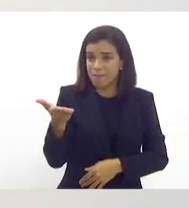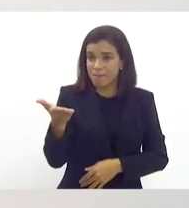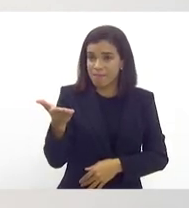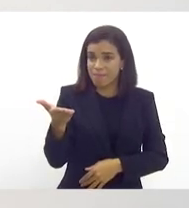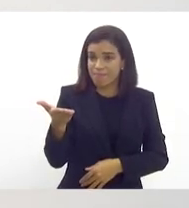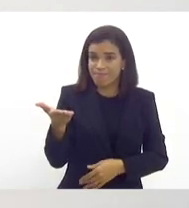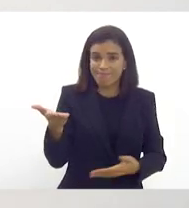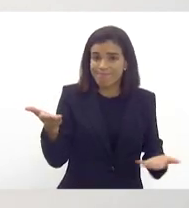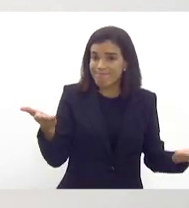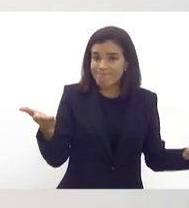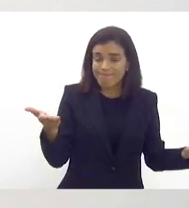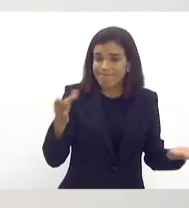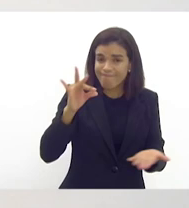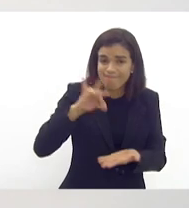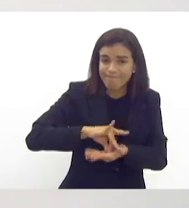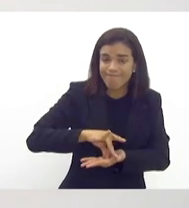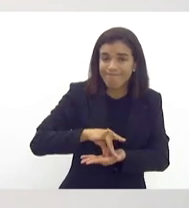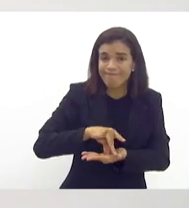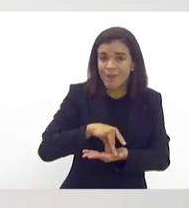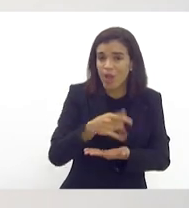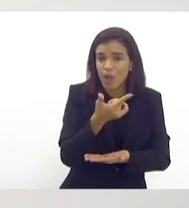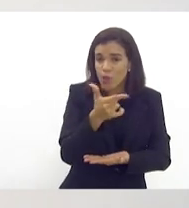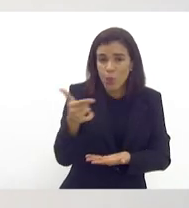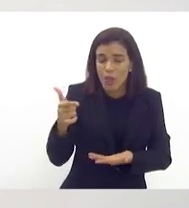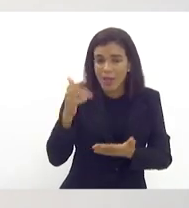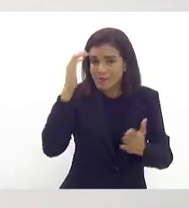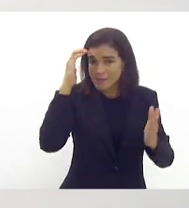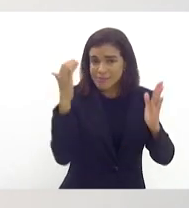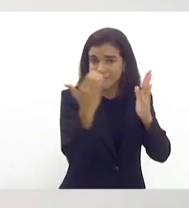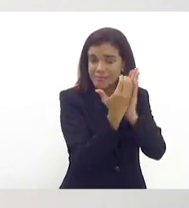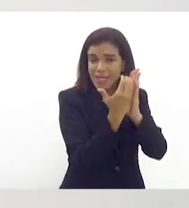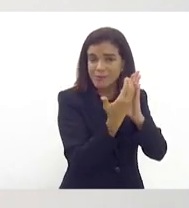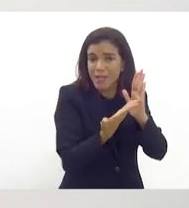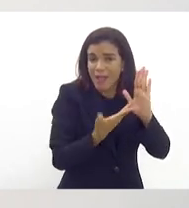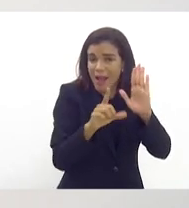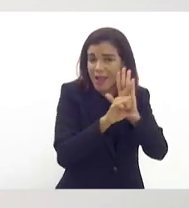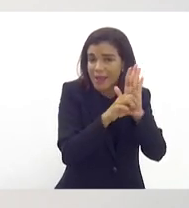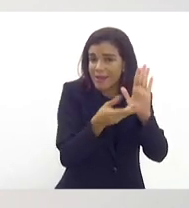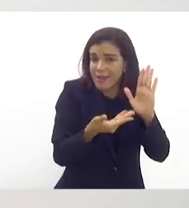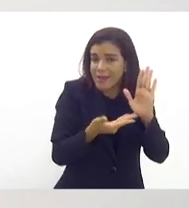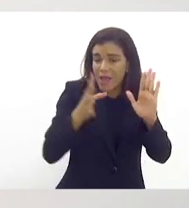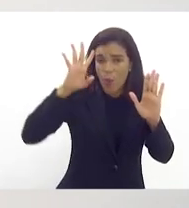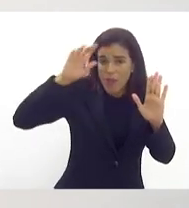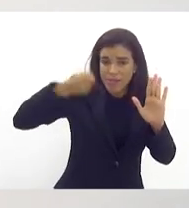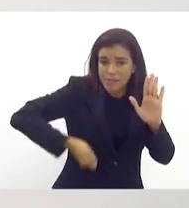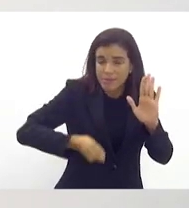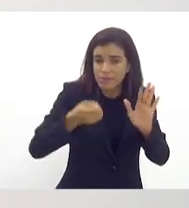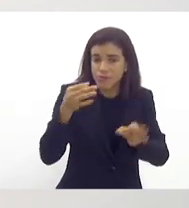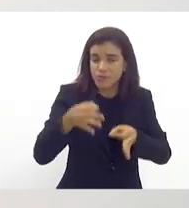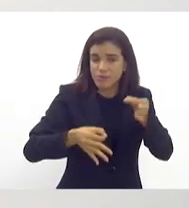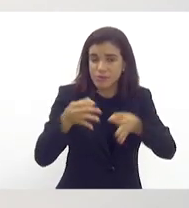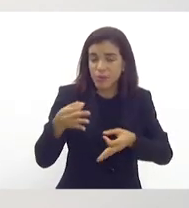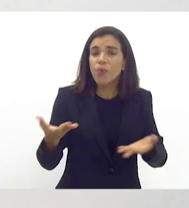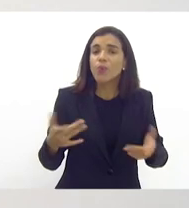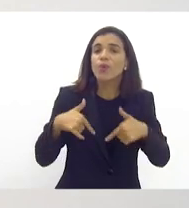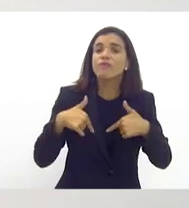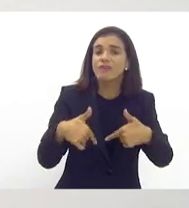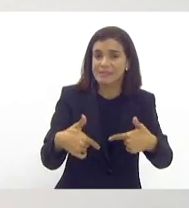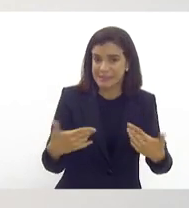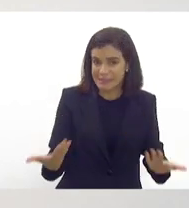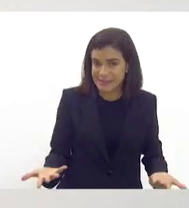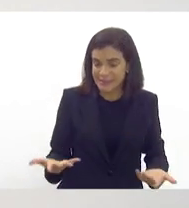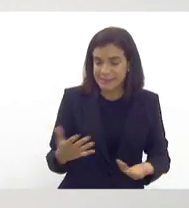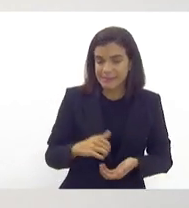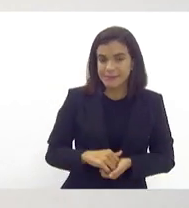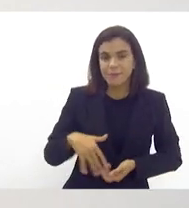muito Cabal e muito concreta aqui isso não está sendo cumprido nem a Lei nem a decisão judicial o que fazer e aí eu vou para